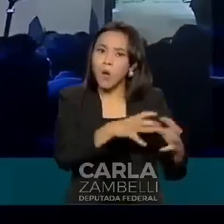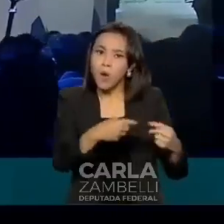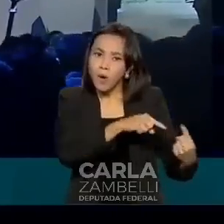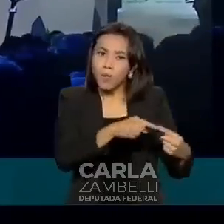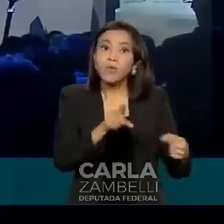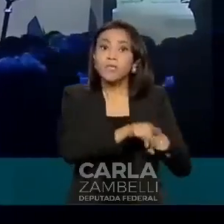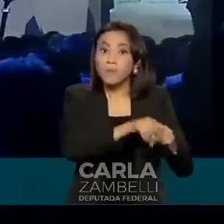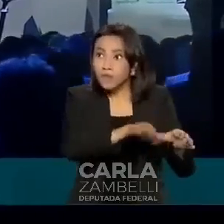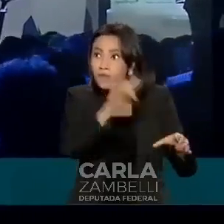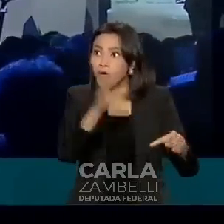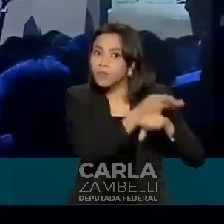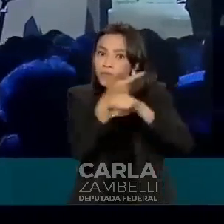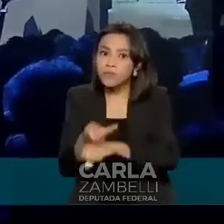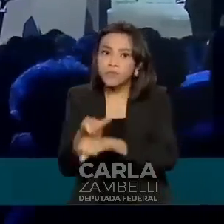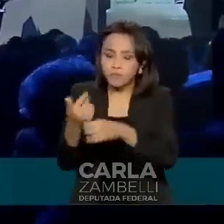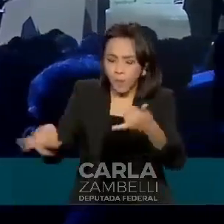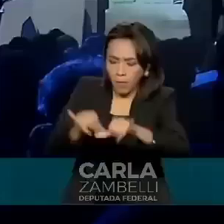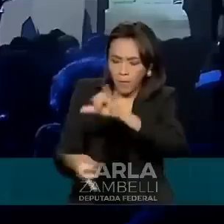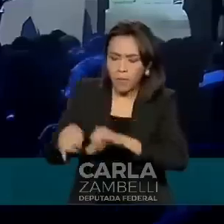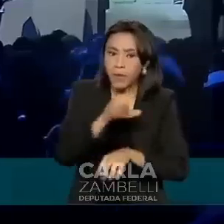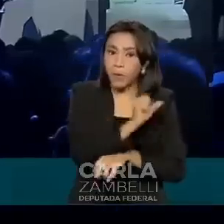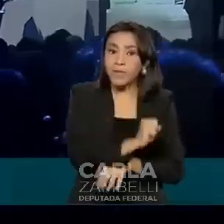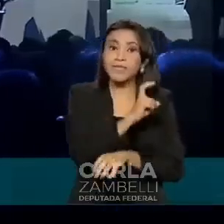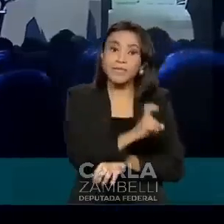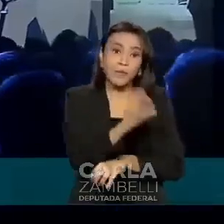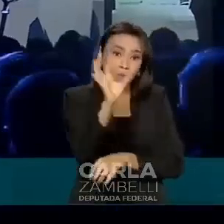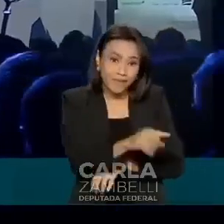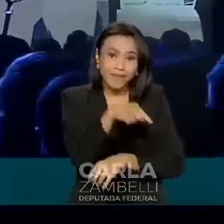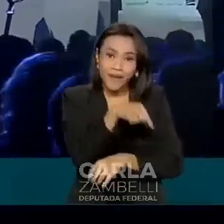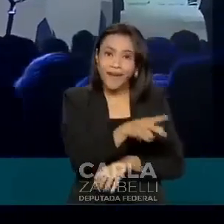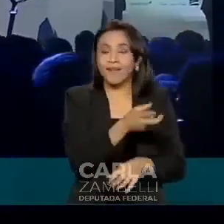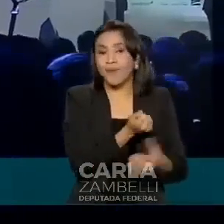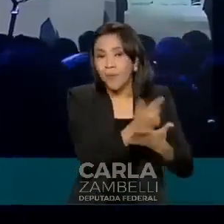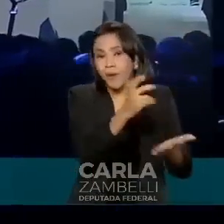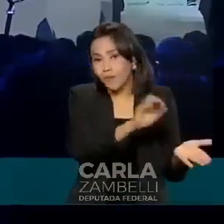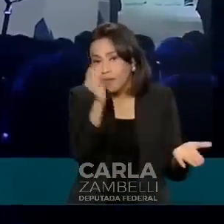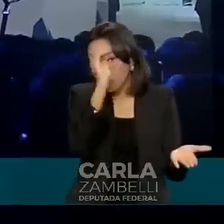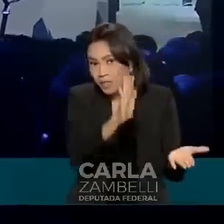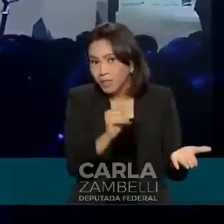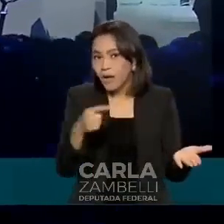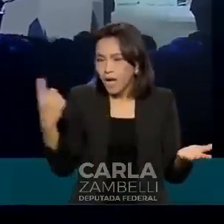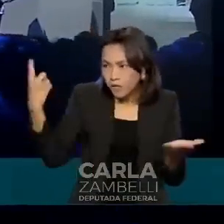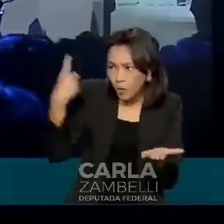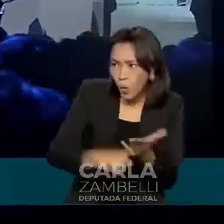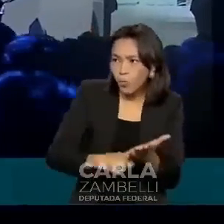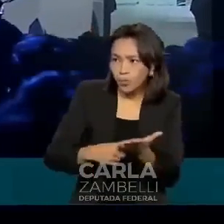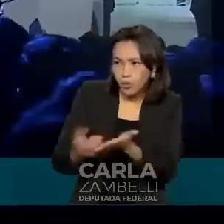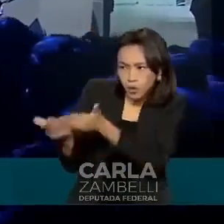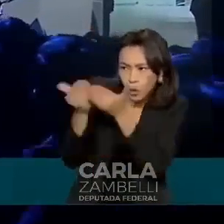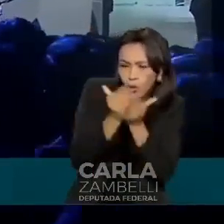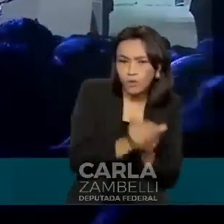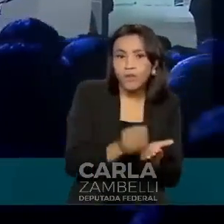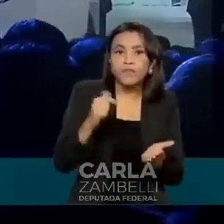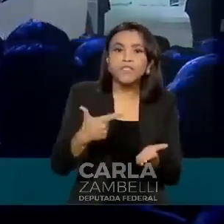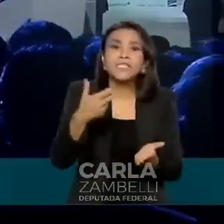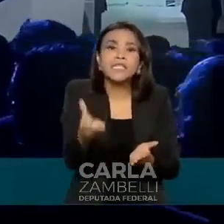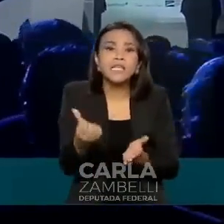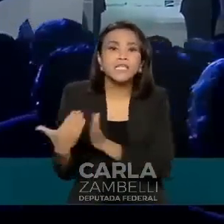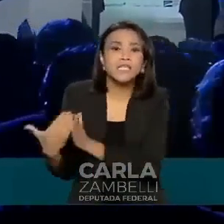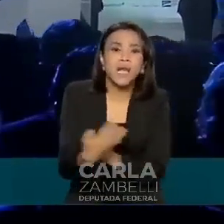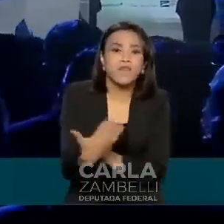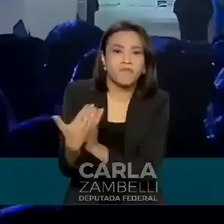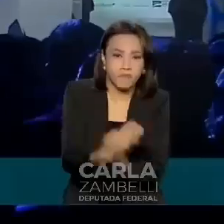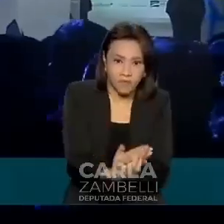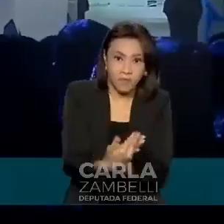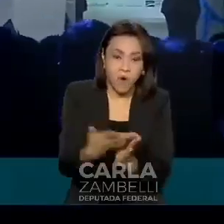acessos temos que a fertilizante 85 porcento dos fertilizantes Nossa é importada e foi lá fechar um acordo trouxe 26 navios com 700